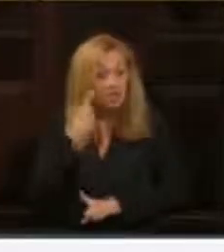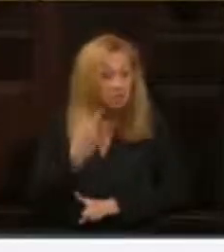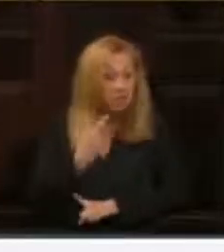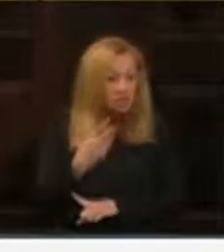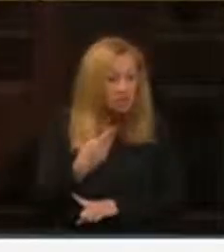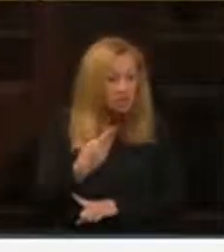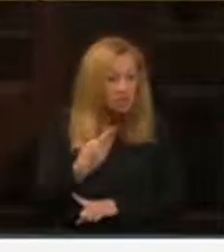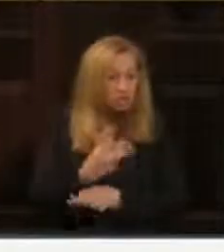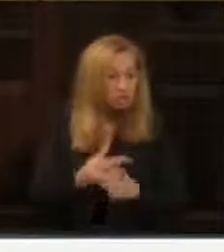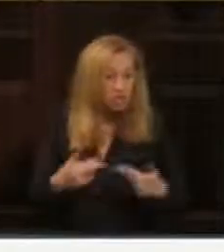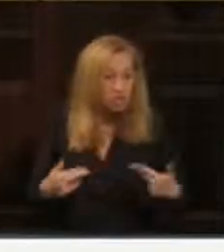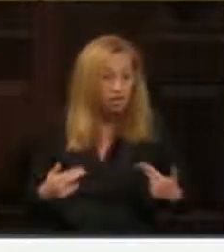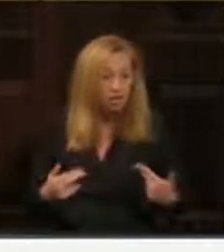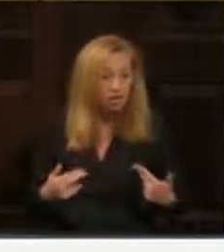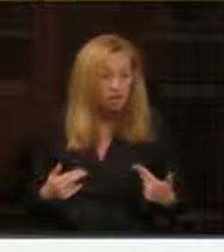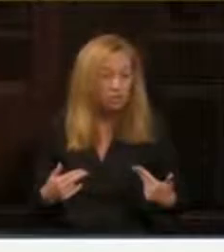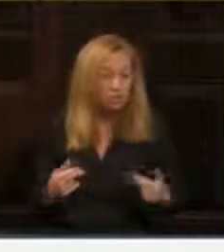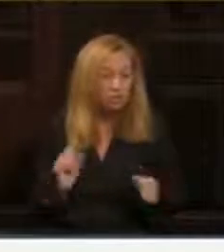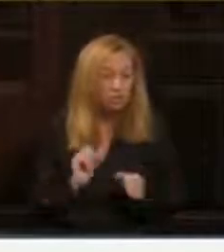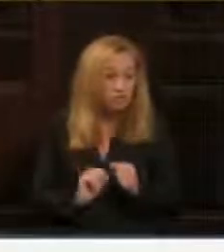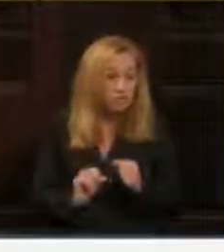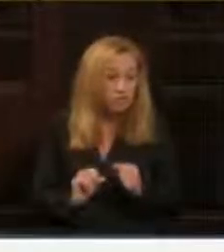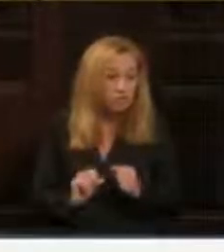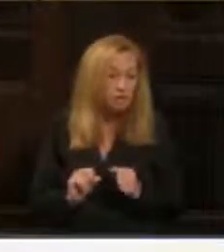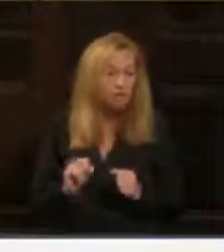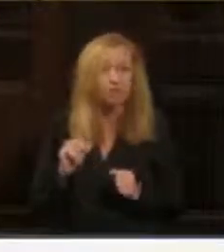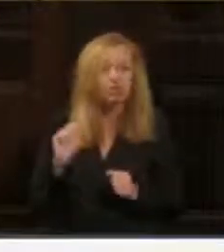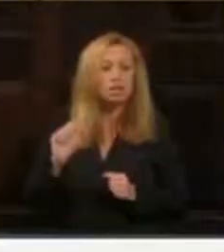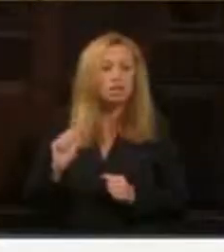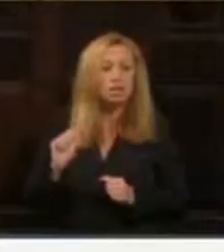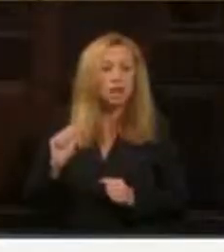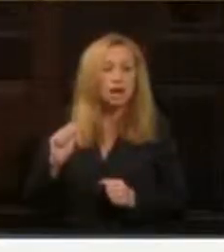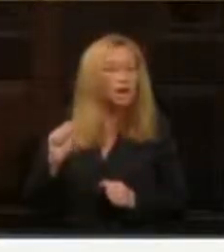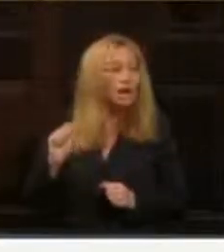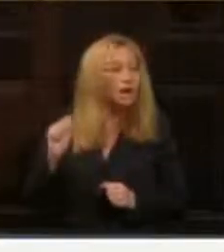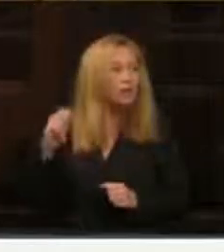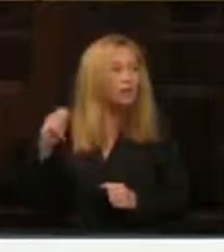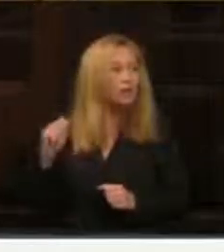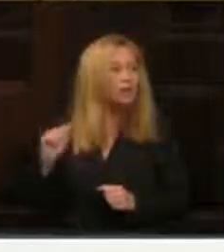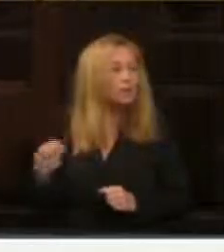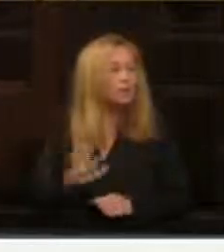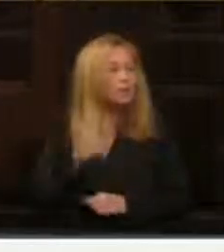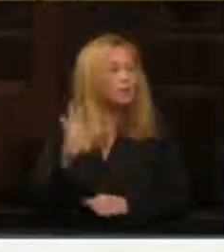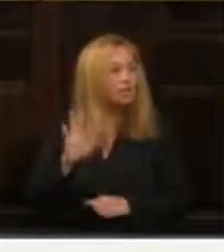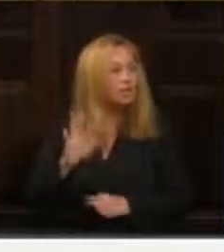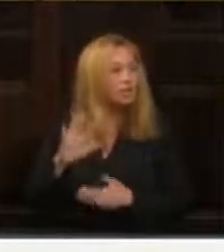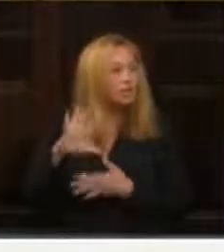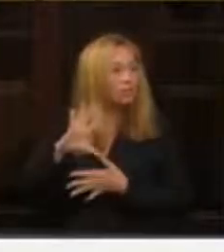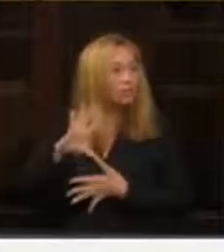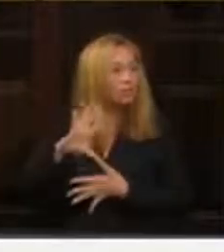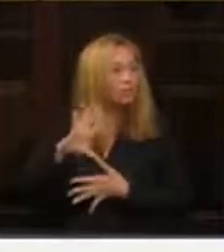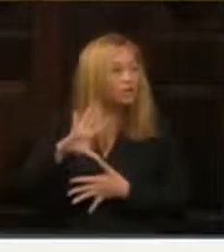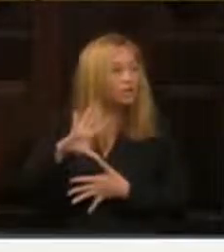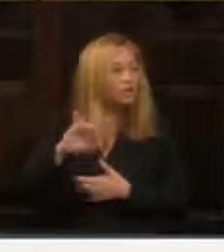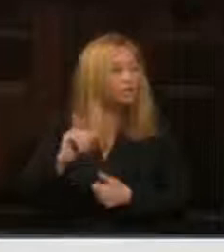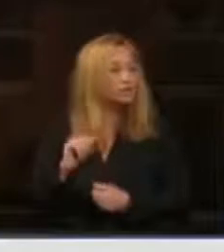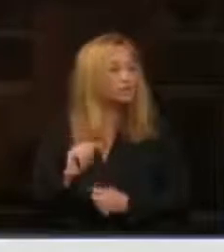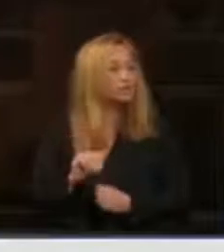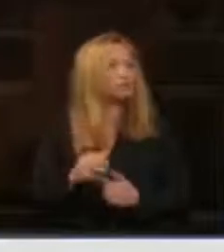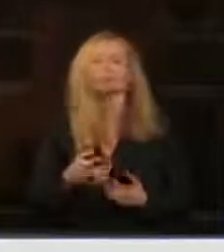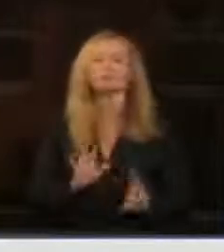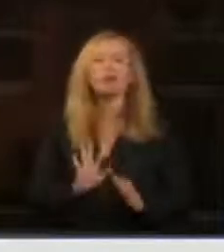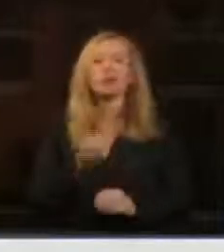muitas divergências, inclusive sobre o papel que cumpriu na América Latina. Mas fica essa reflexão. Bom, apenas deixar claro que quando eu falei da questão